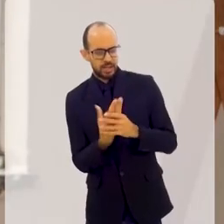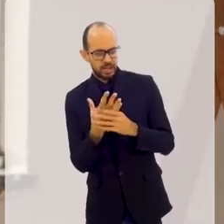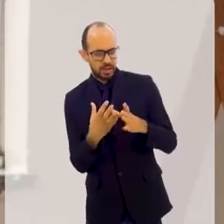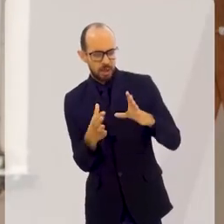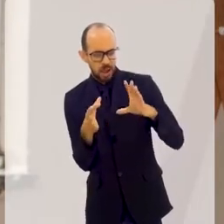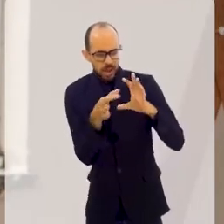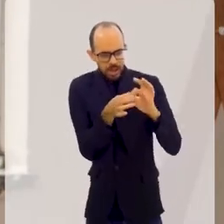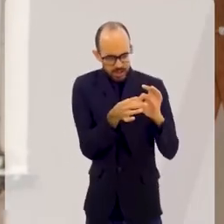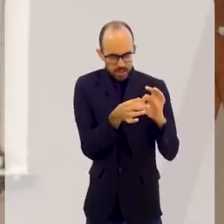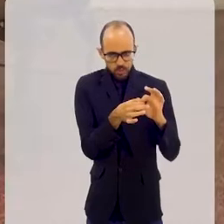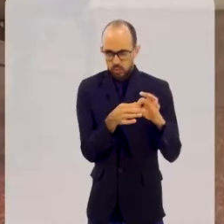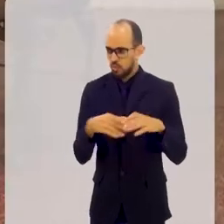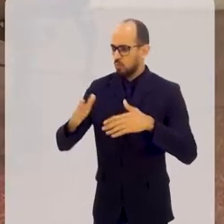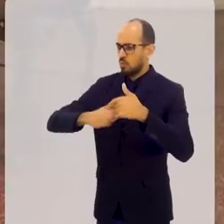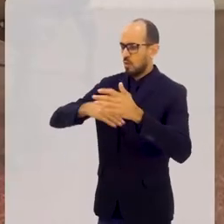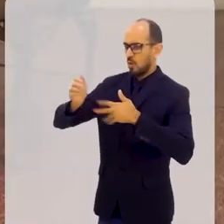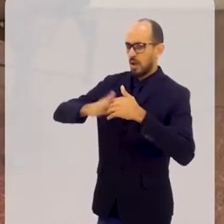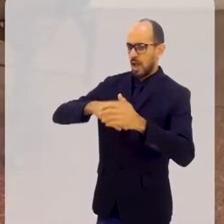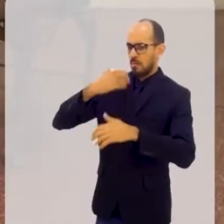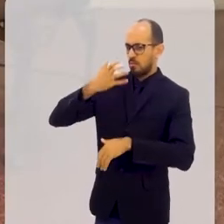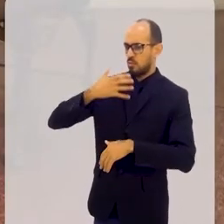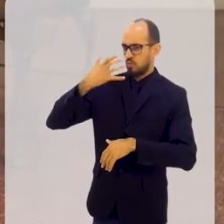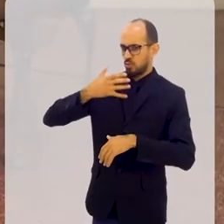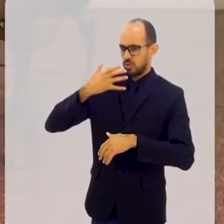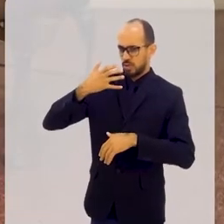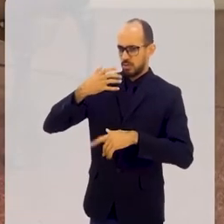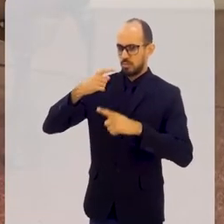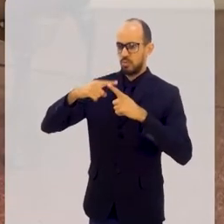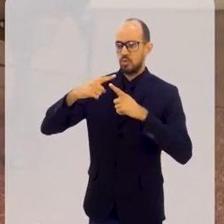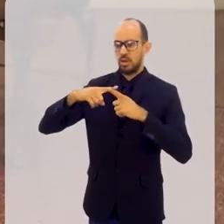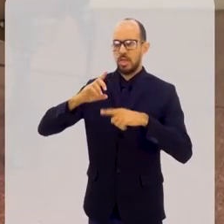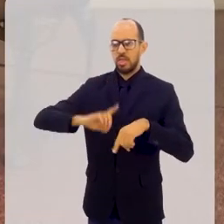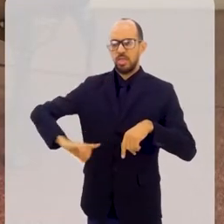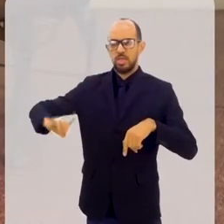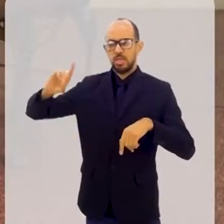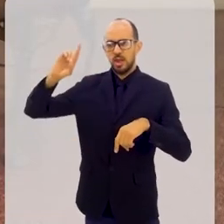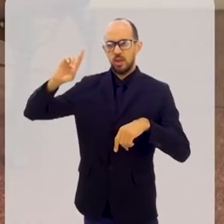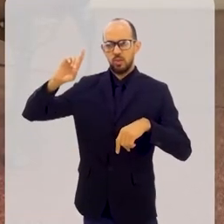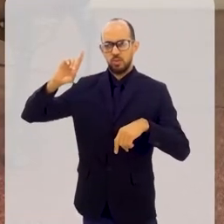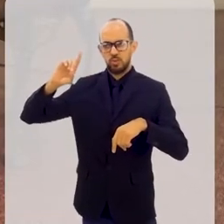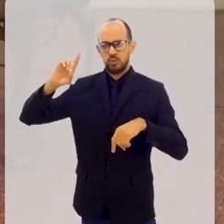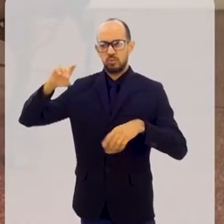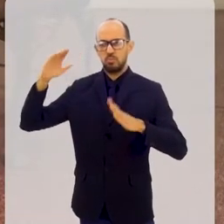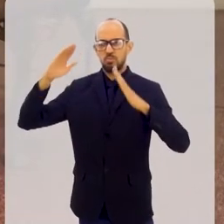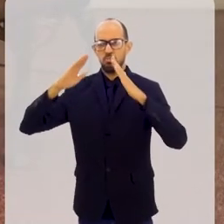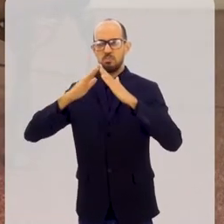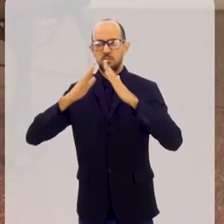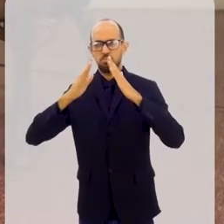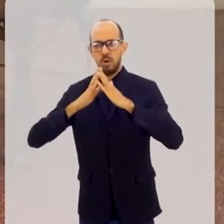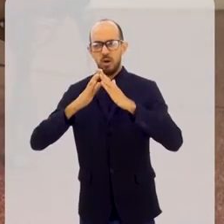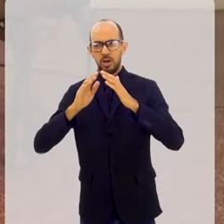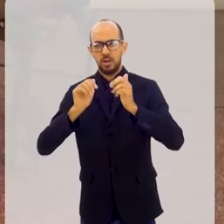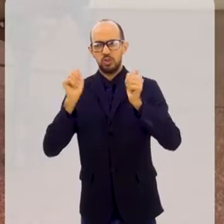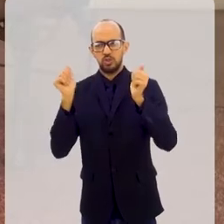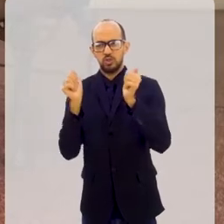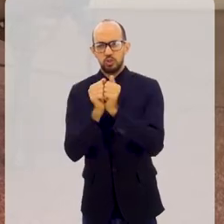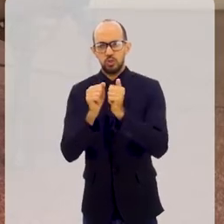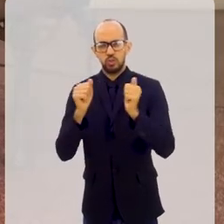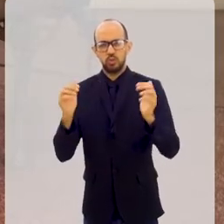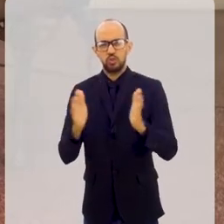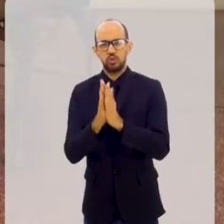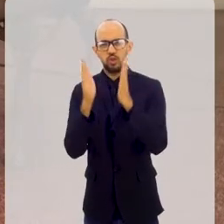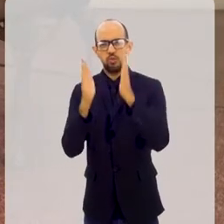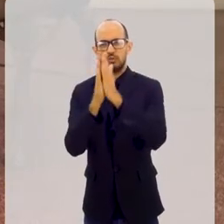Sagrada qualquer música porque Deus é um Deus que habita no meio